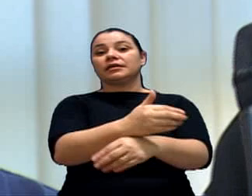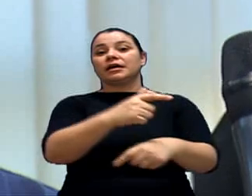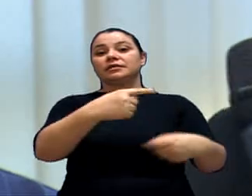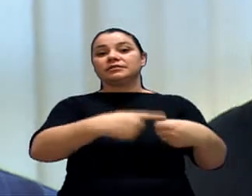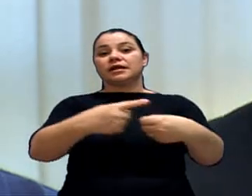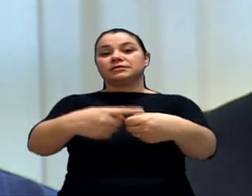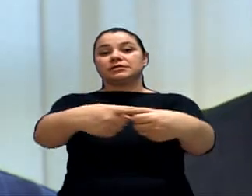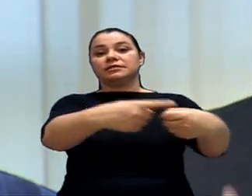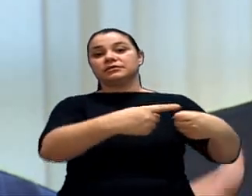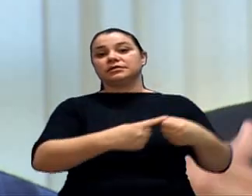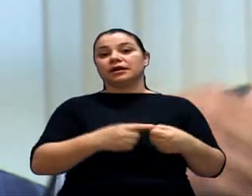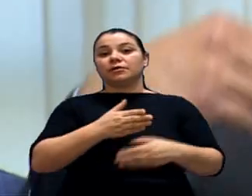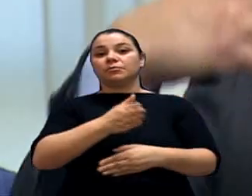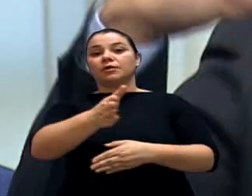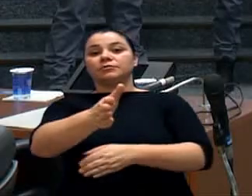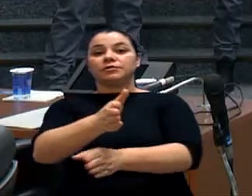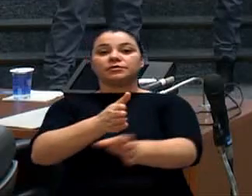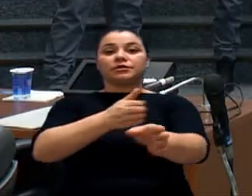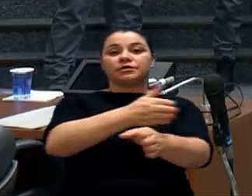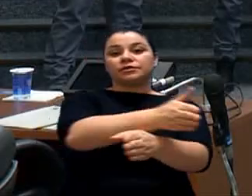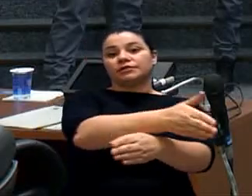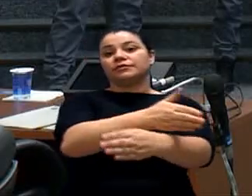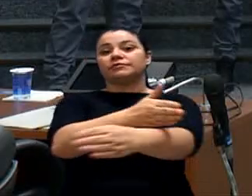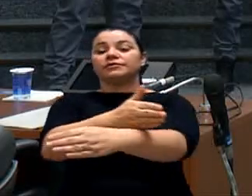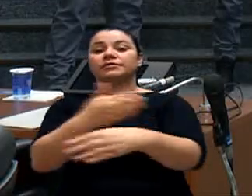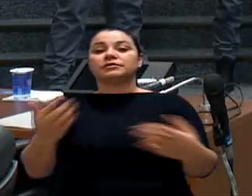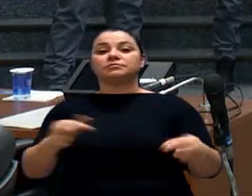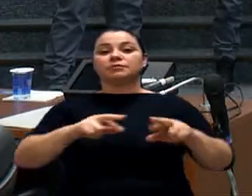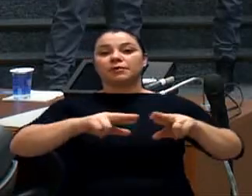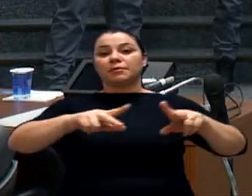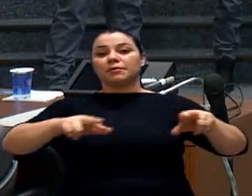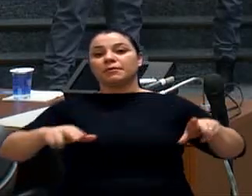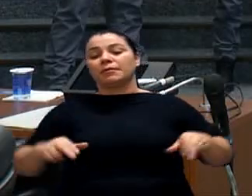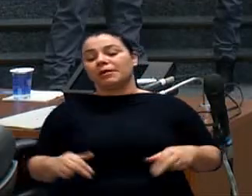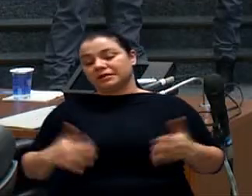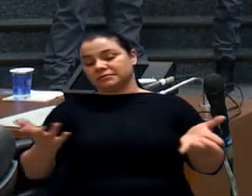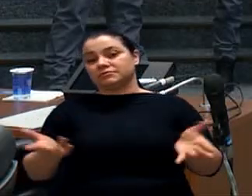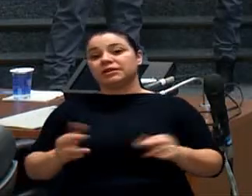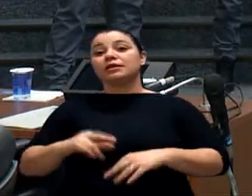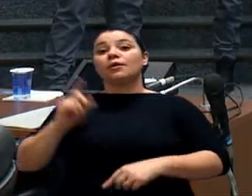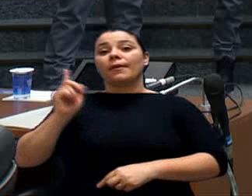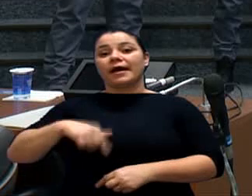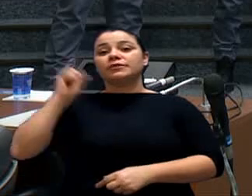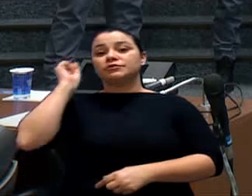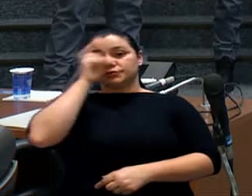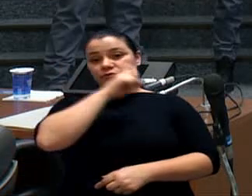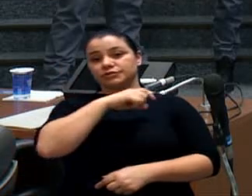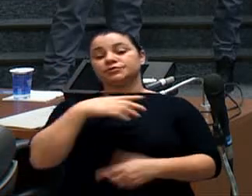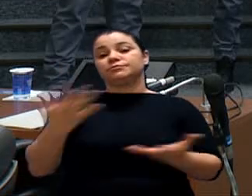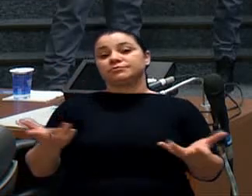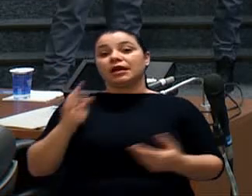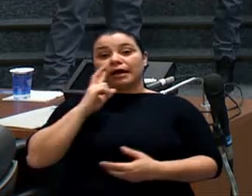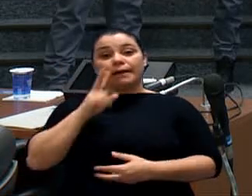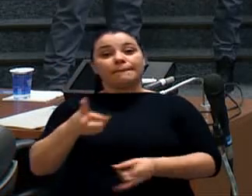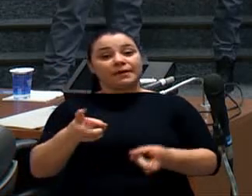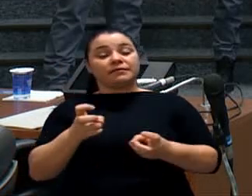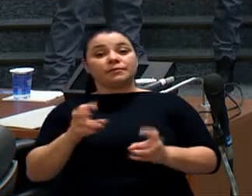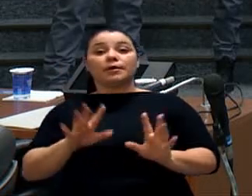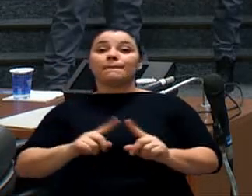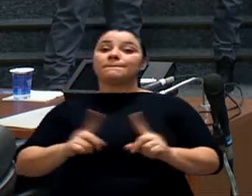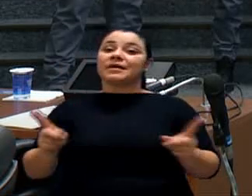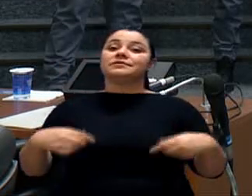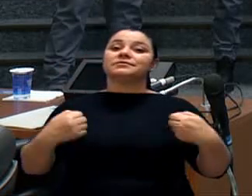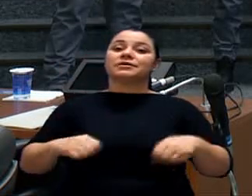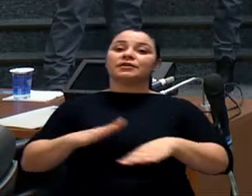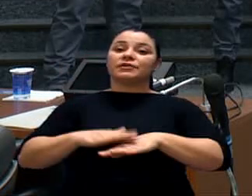com Votorantim, faz divisa com Mairink, faz divisa com Itu. Então, a dificuldade é plena, é grande, só